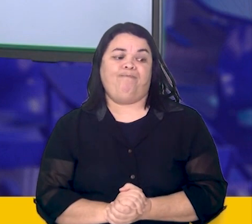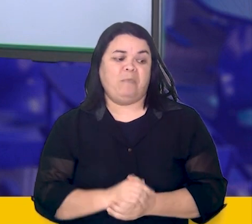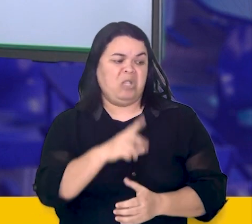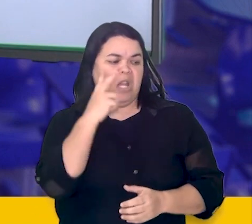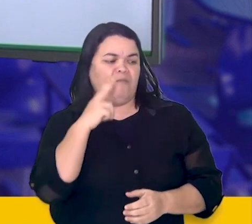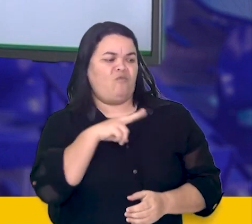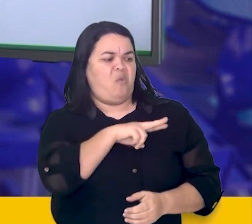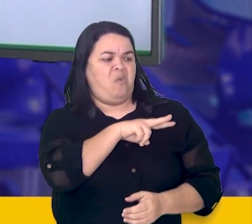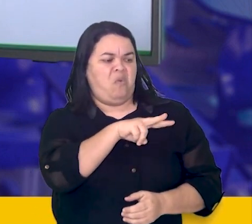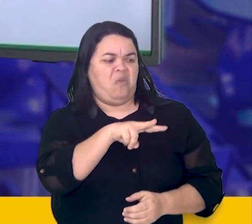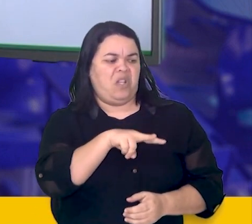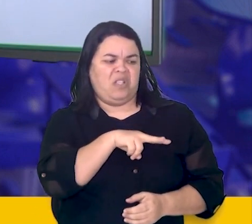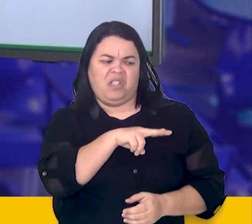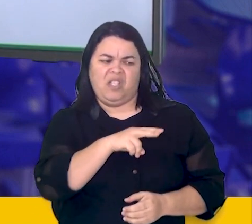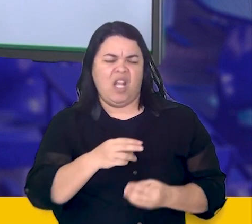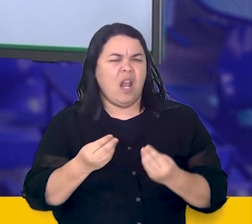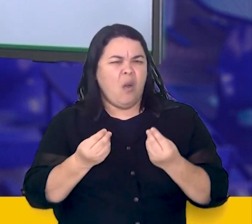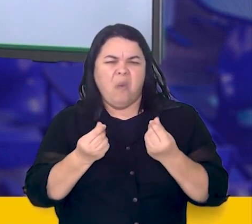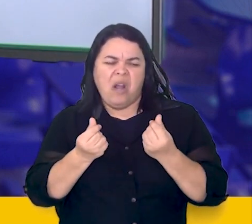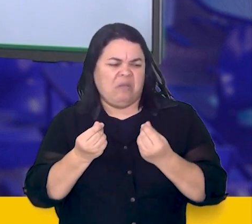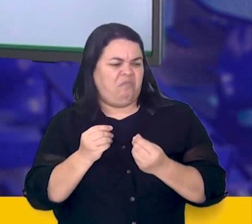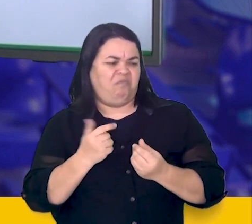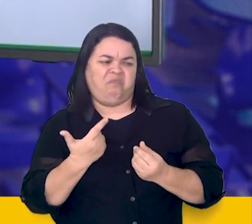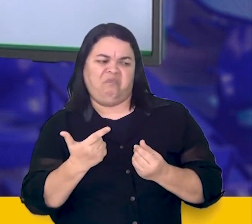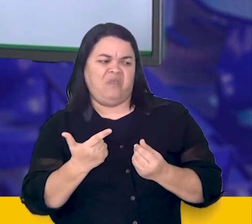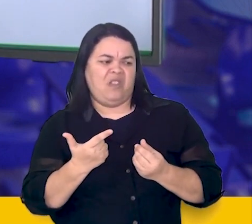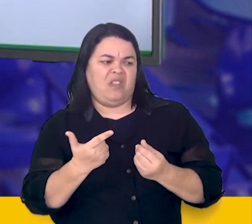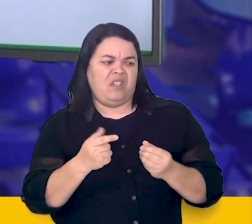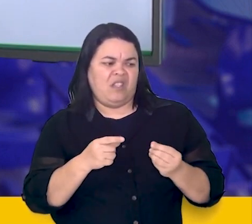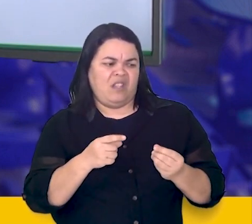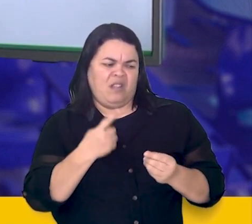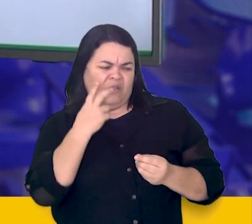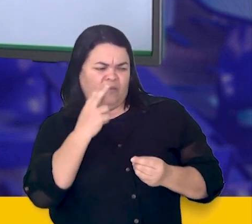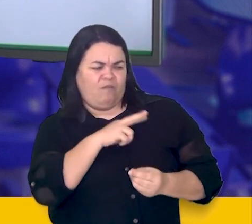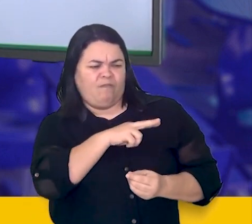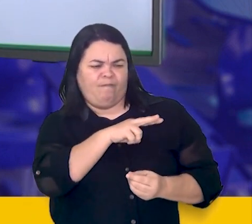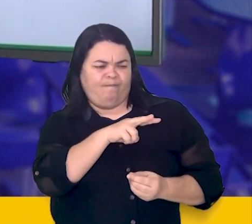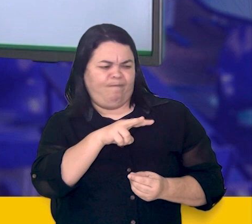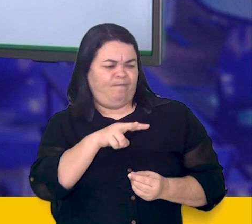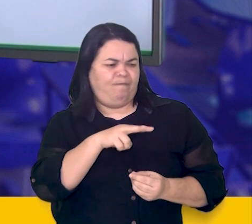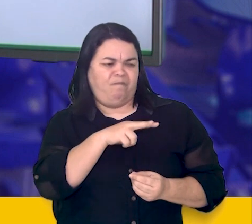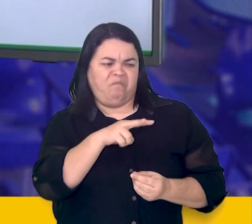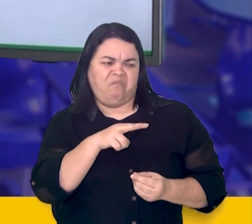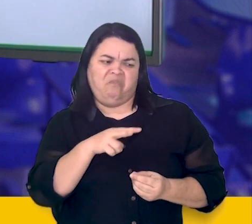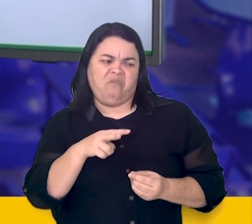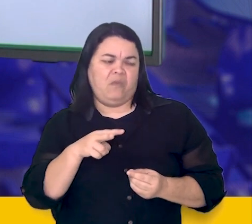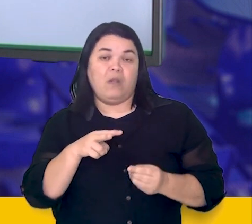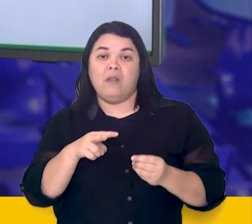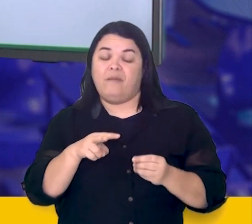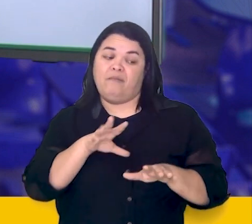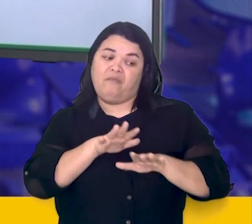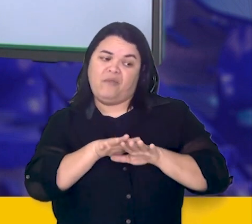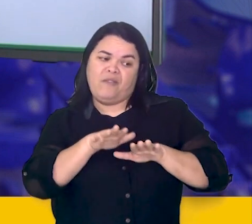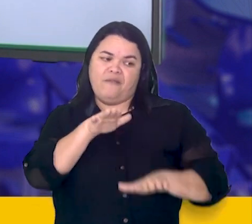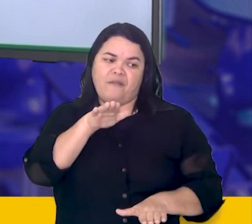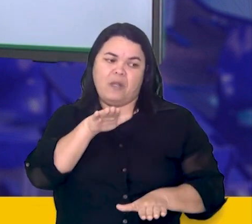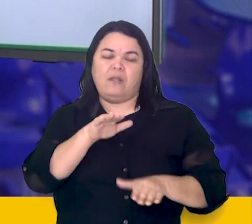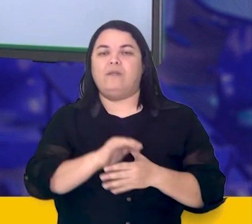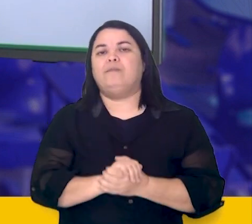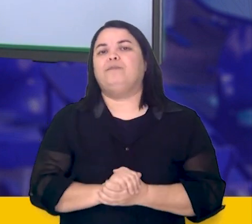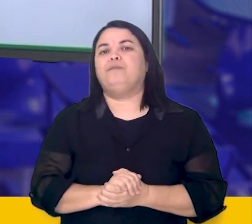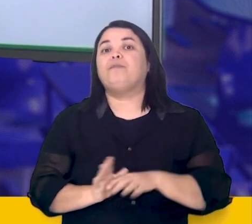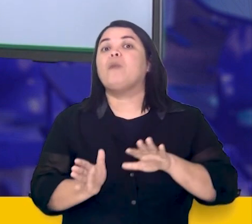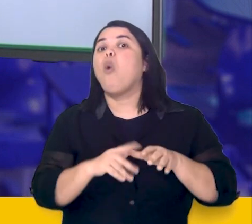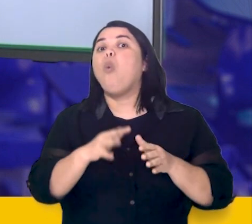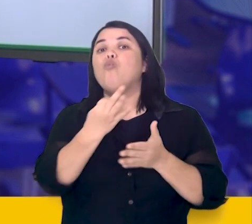indígena as mesmas qualidades e defeitos da sociedade europeia, não observando as diferenças. Vamos ver o outro